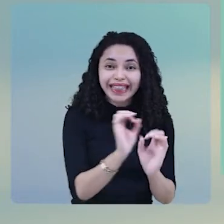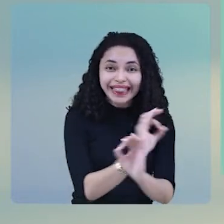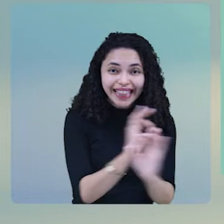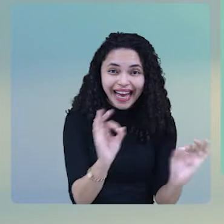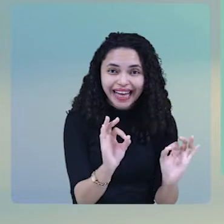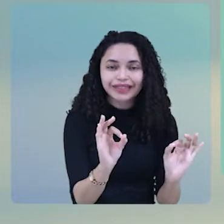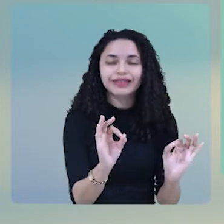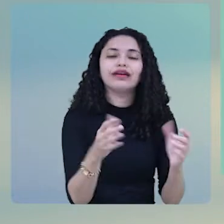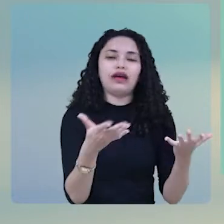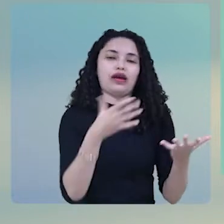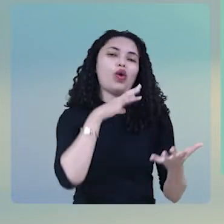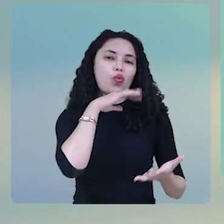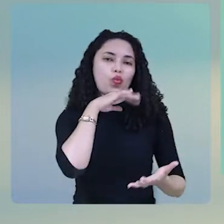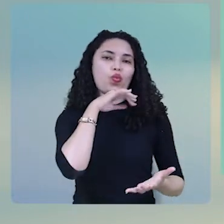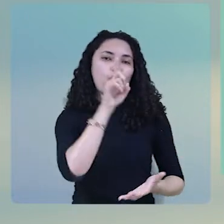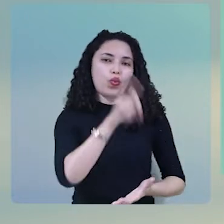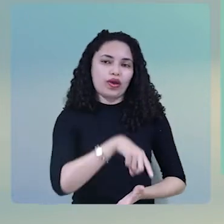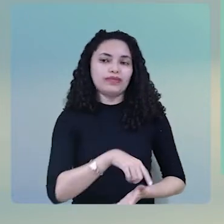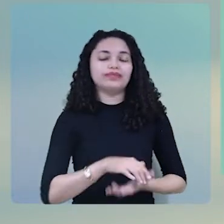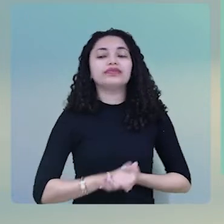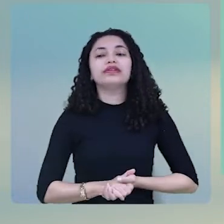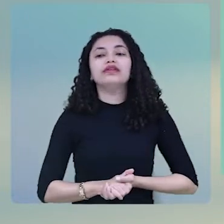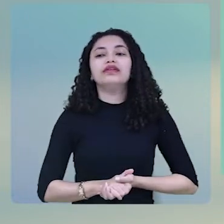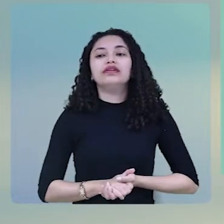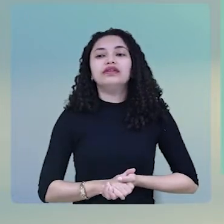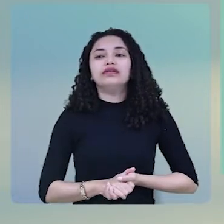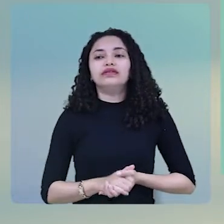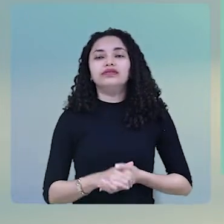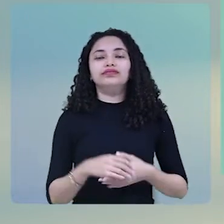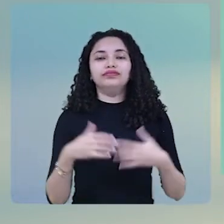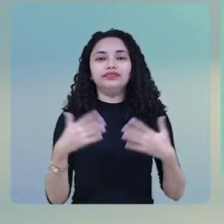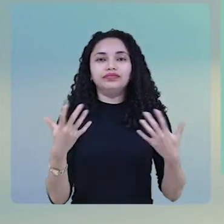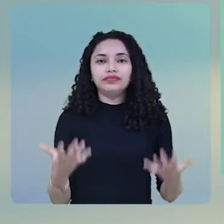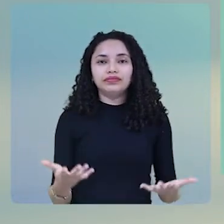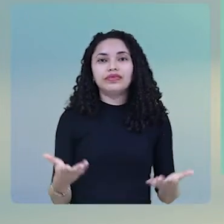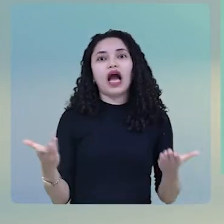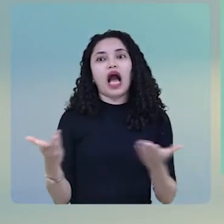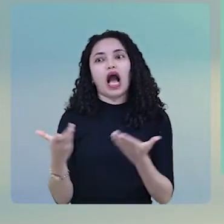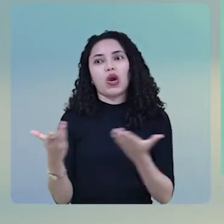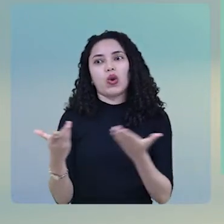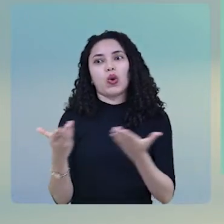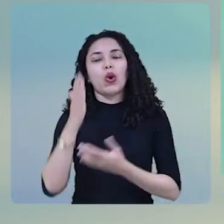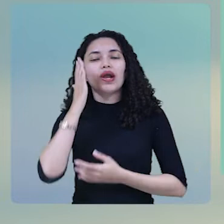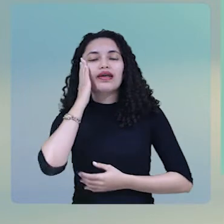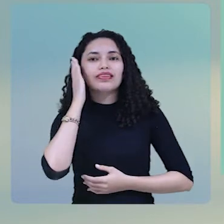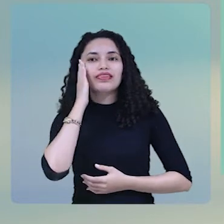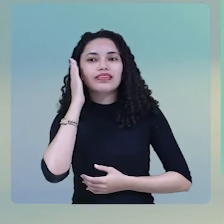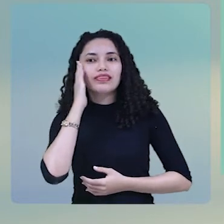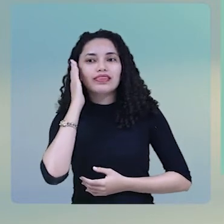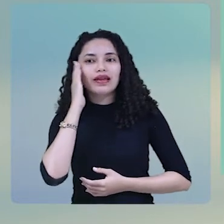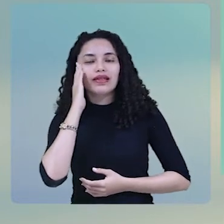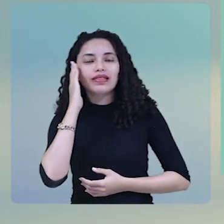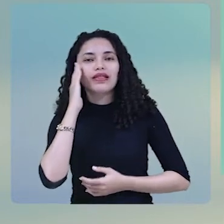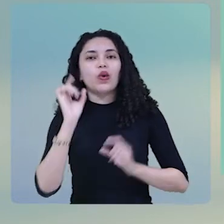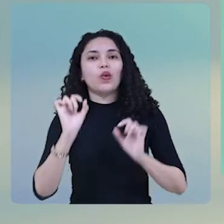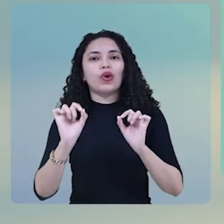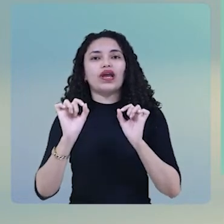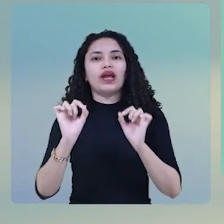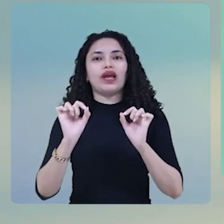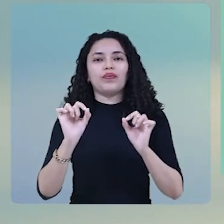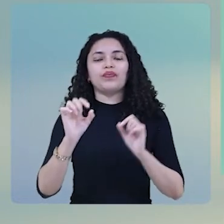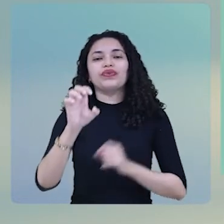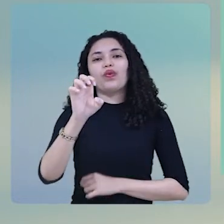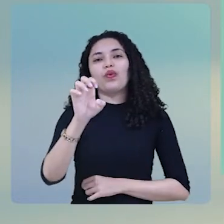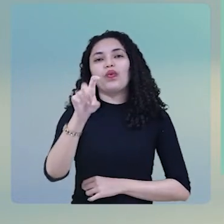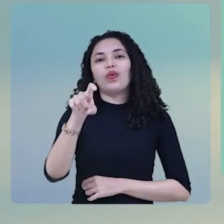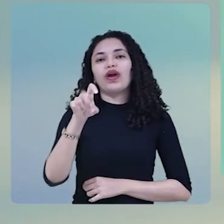façamos exercício físico e não atividade física. E agora vocês vão entender o porquê que devemos fazer exercício